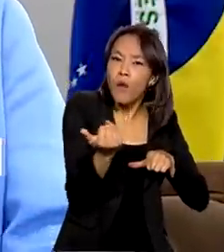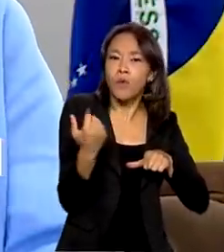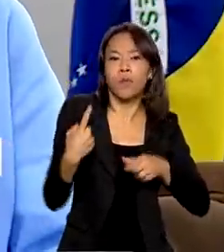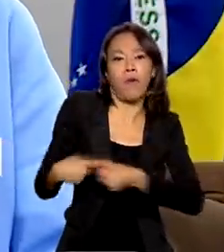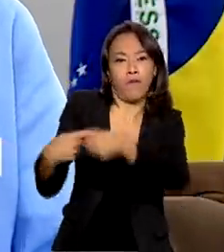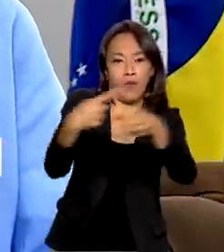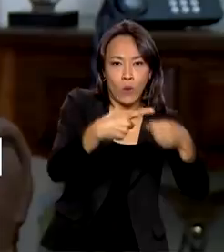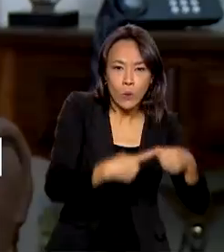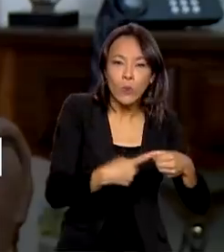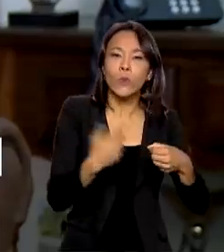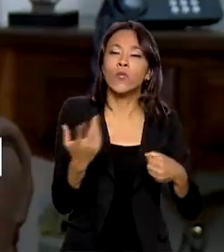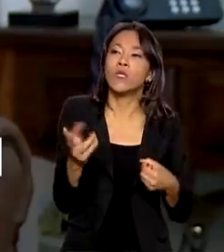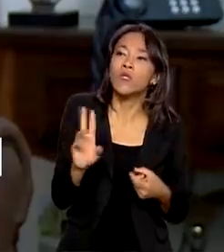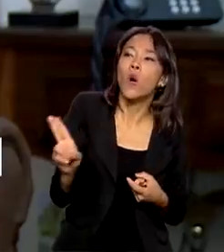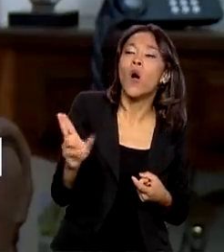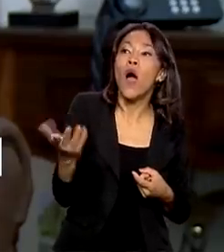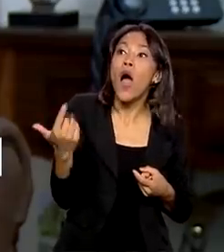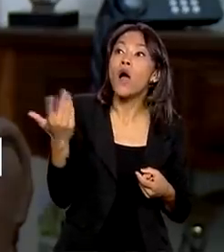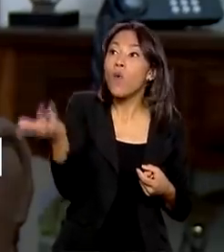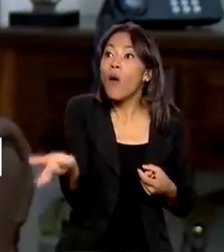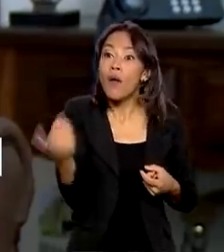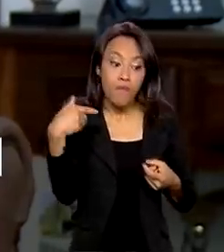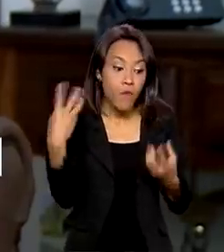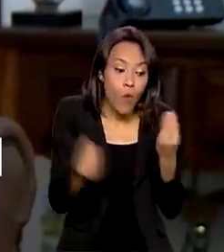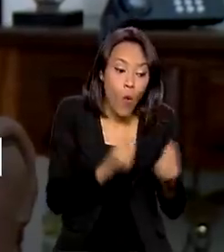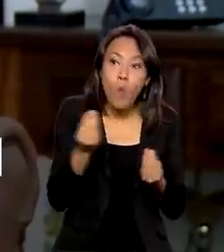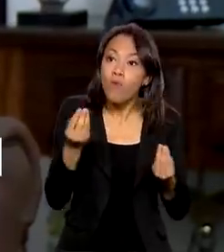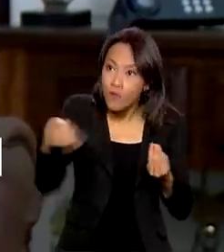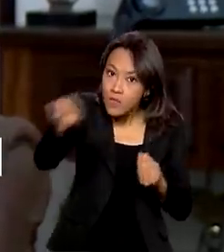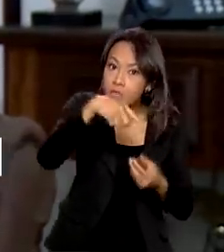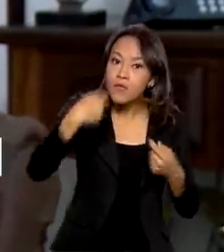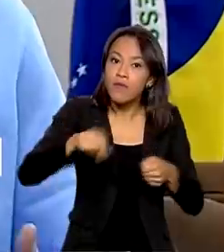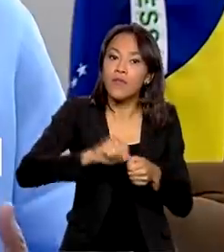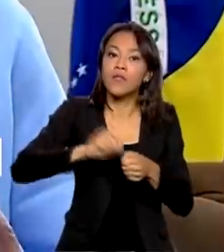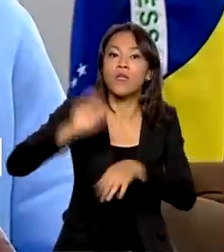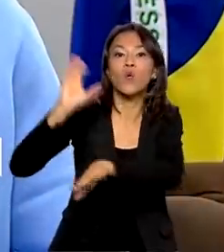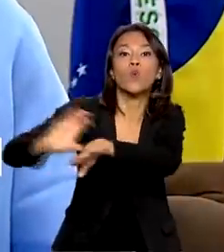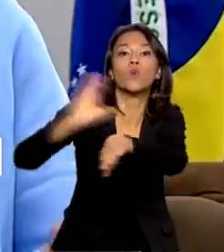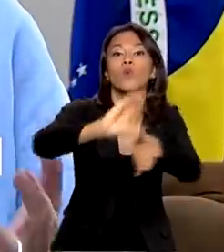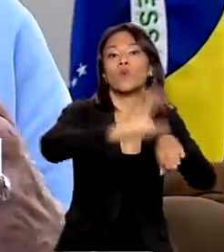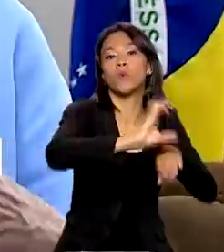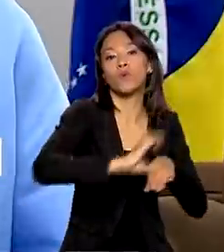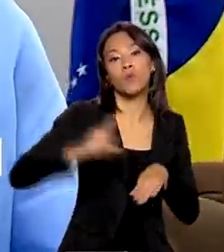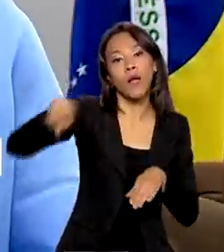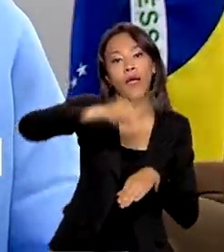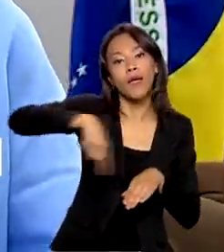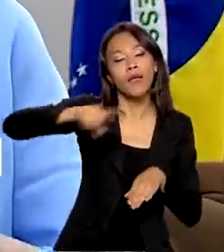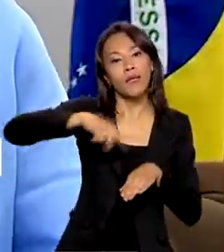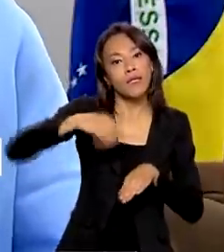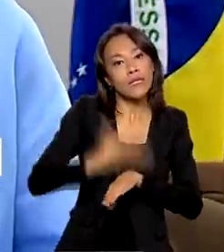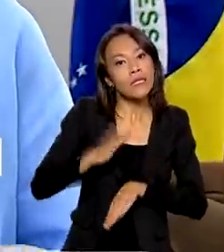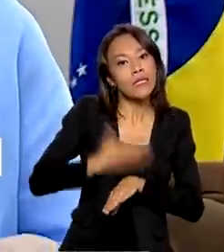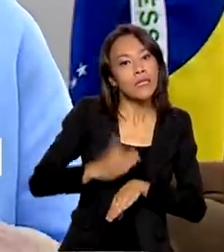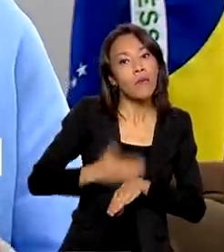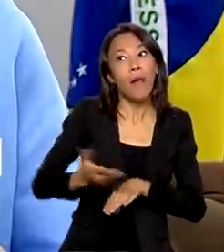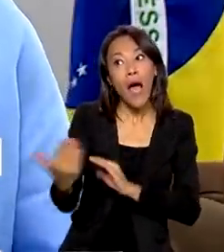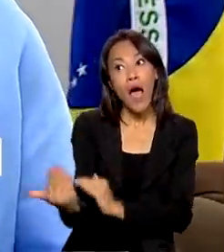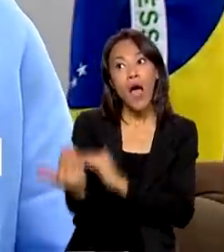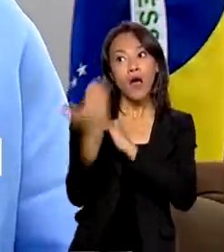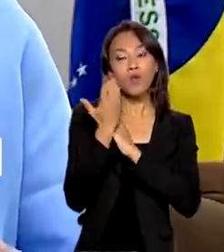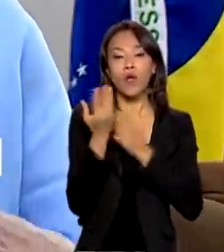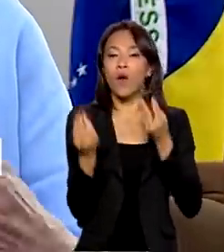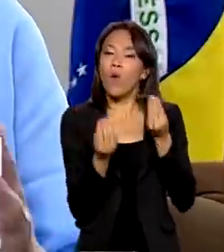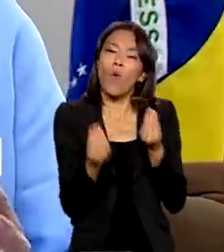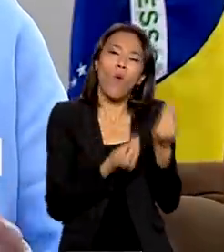aquelas pessoas indicadas para que fizessem cursos para se capacitar sem para podermos ajudar